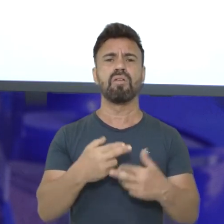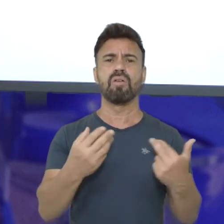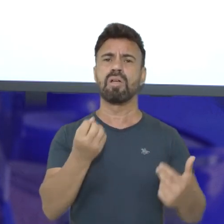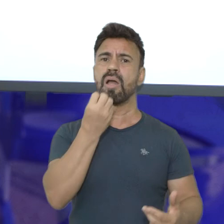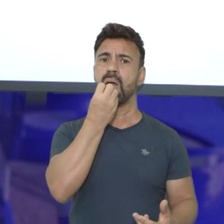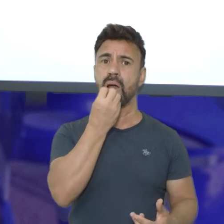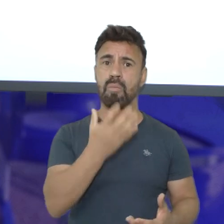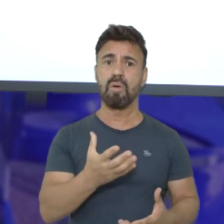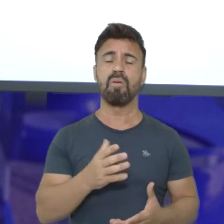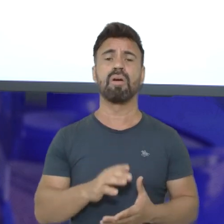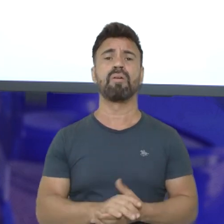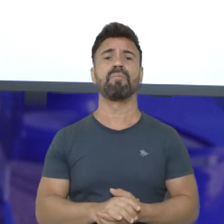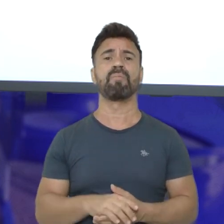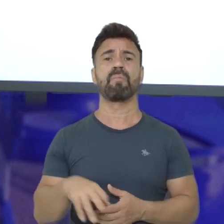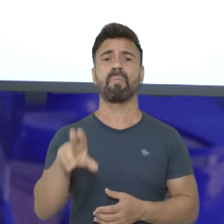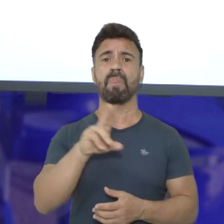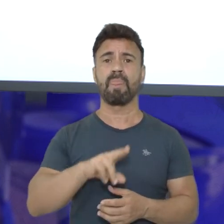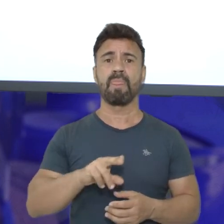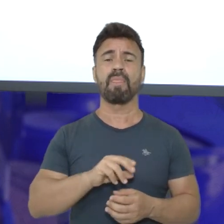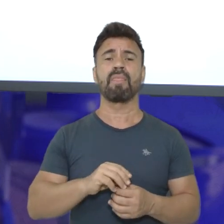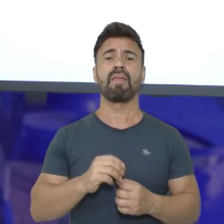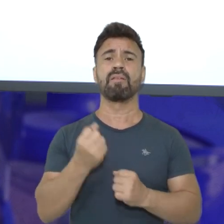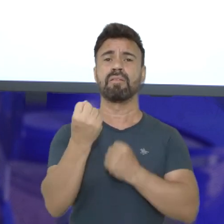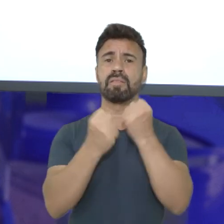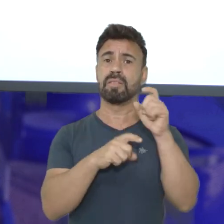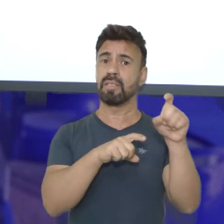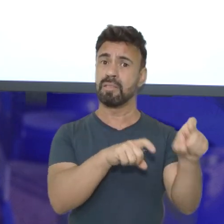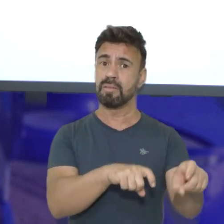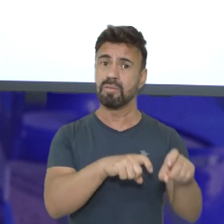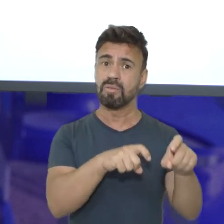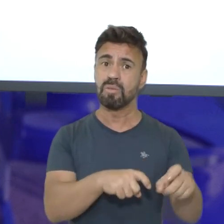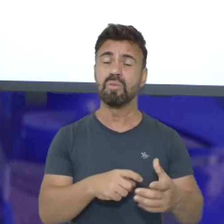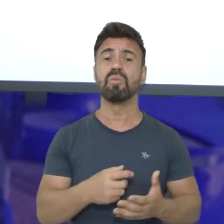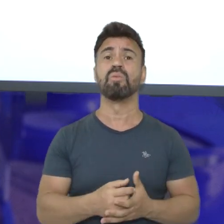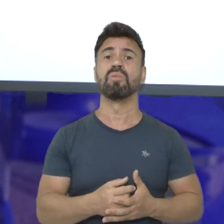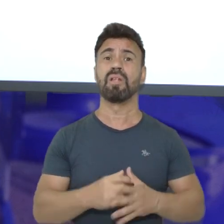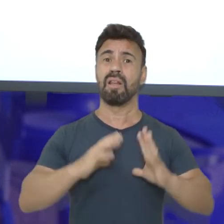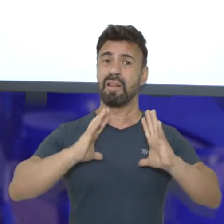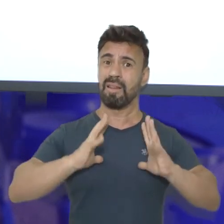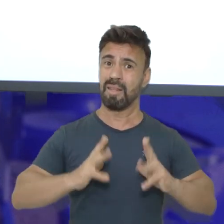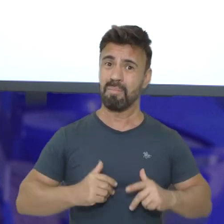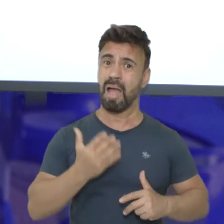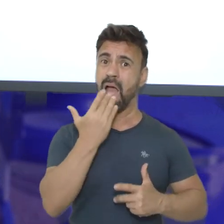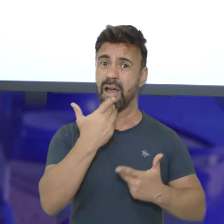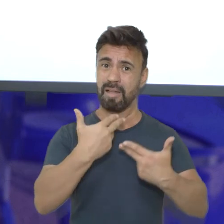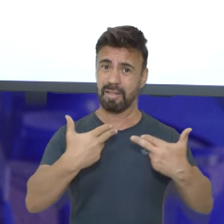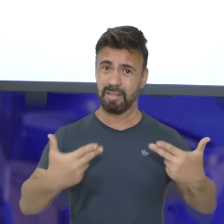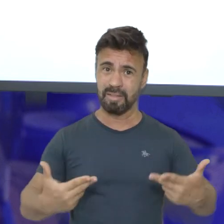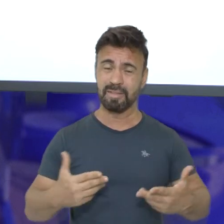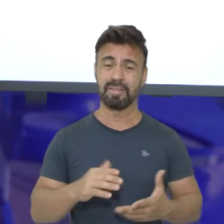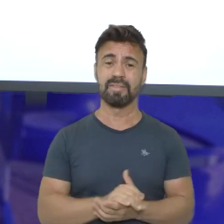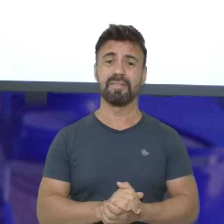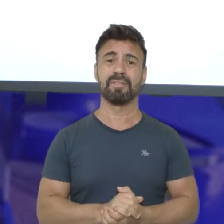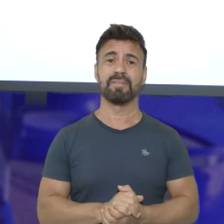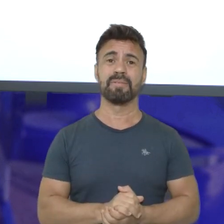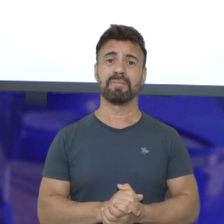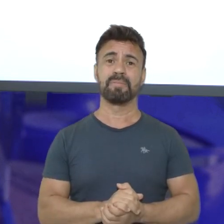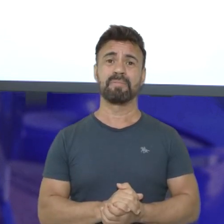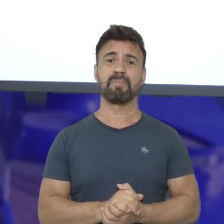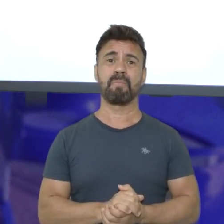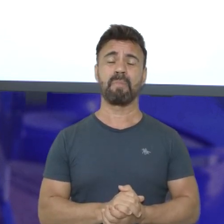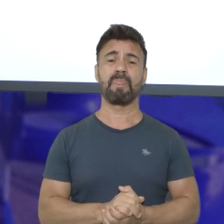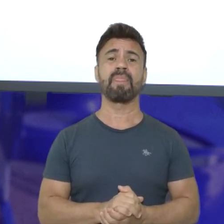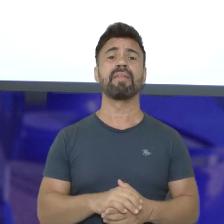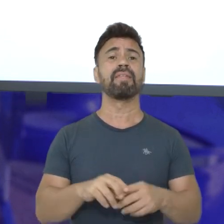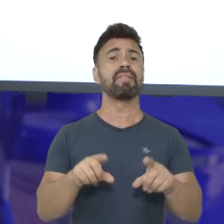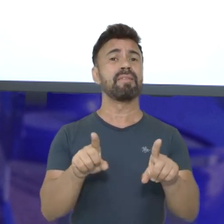gente viu que ela é utilizada na indústria da agricultura, para desinfectar alguns tipos de alimentos, por exemplo, né?